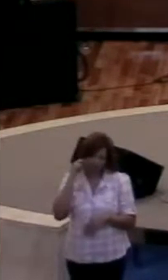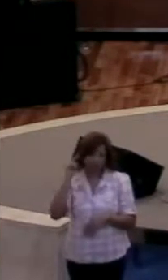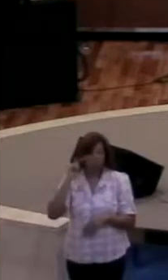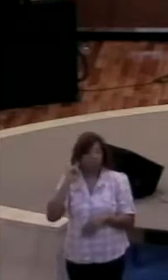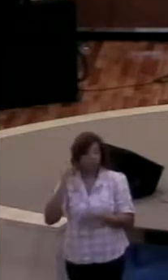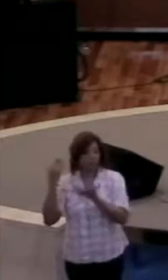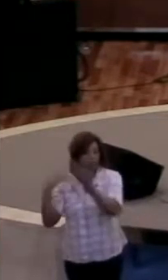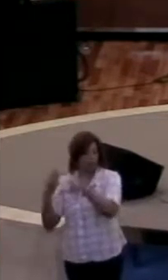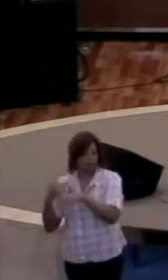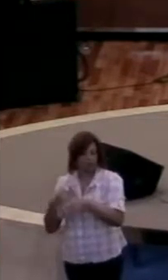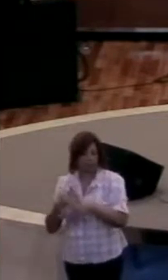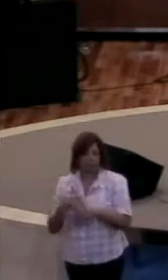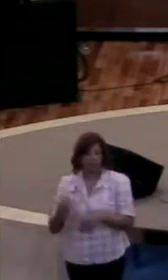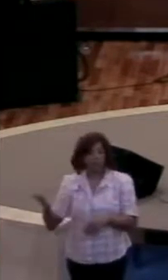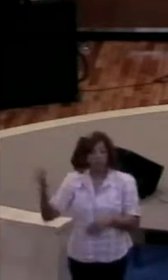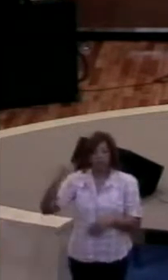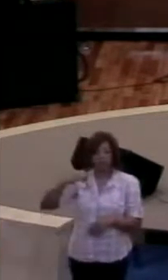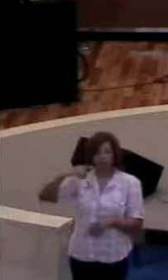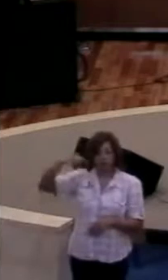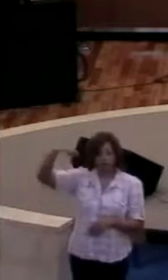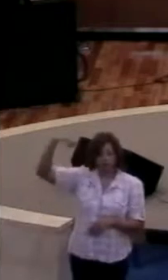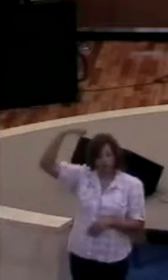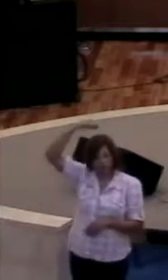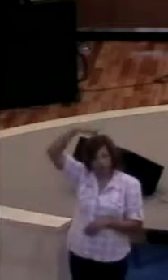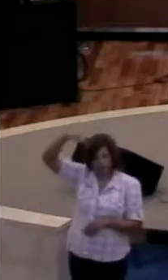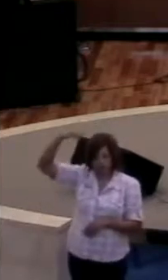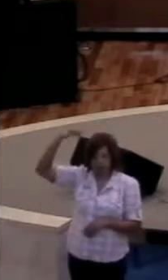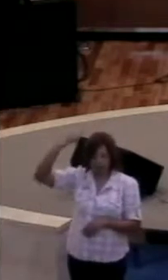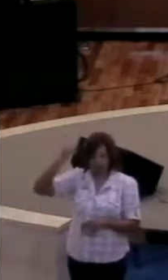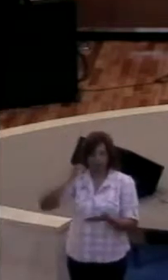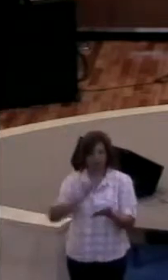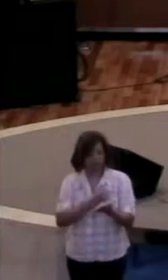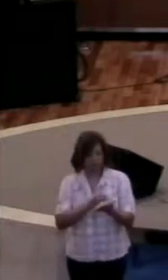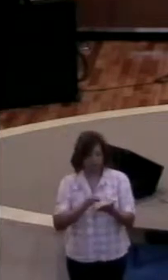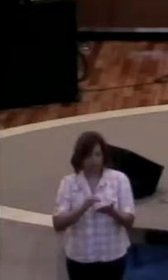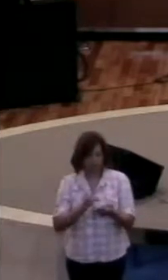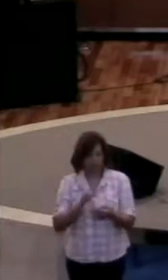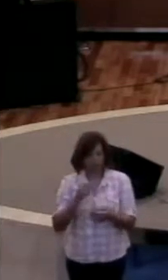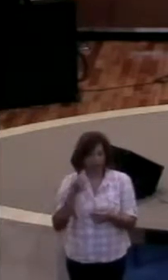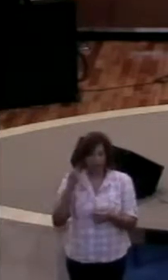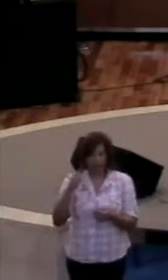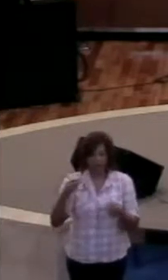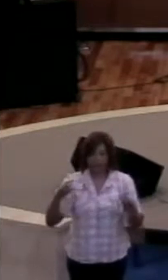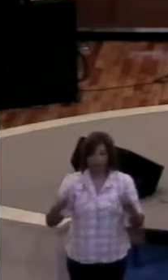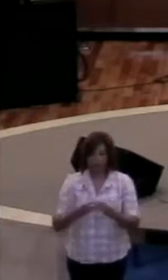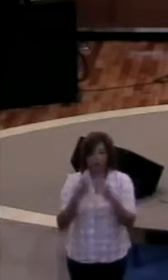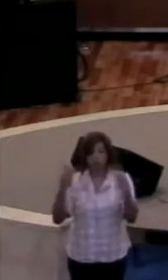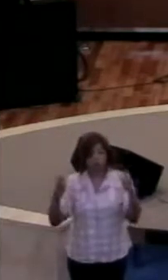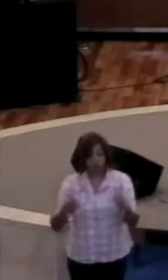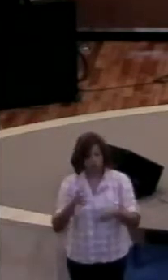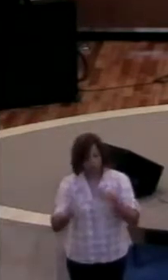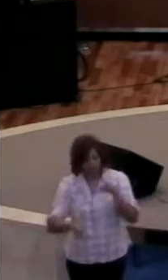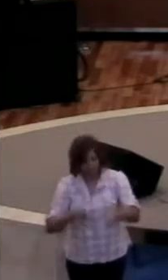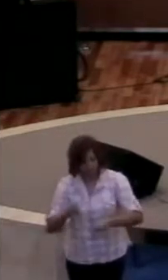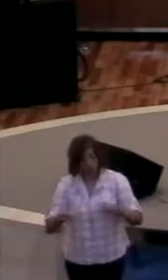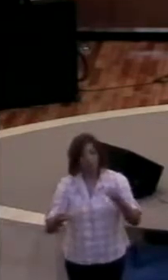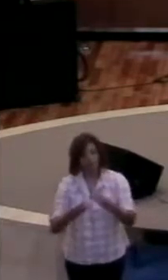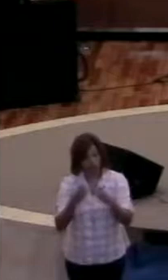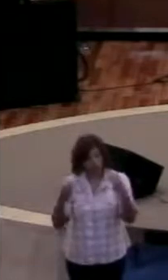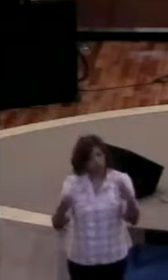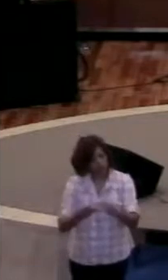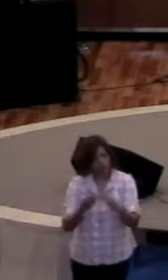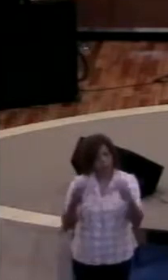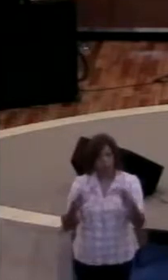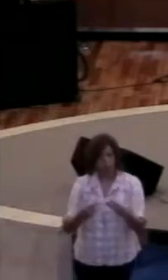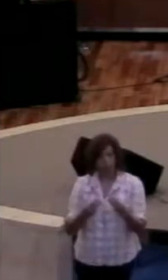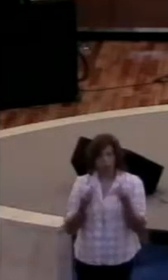que é escrever o seu evangelho para os judeus. E agora, como fazer com que os seus irmãos aceitassem o livro que ele estava